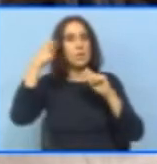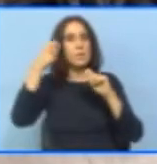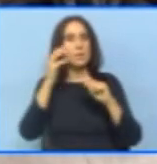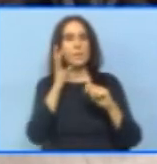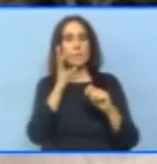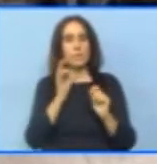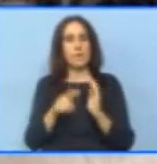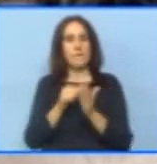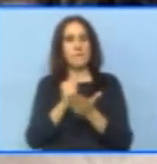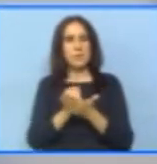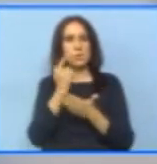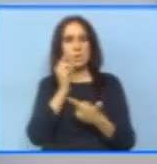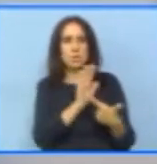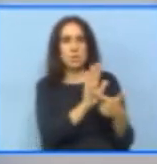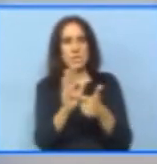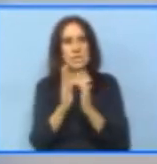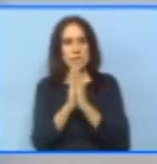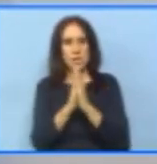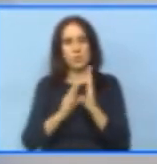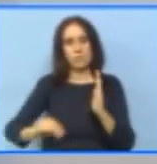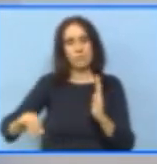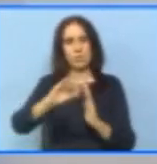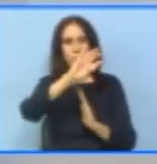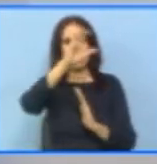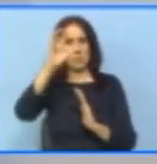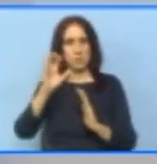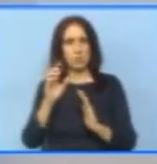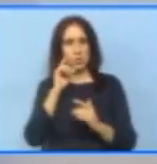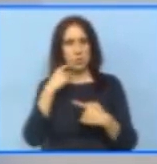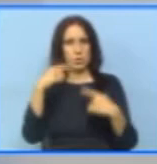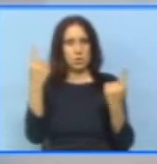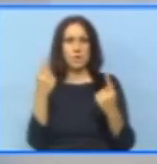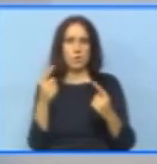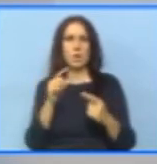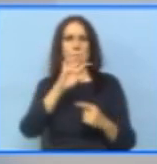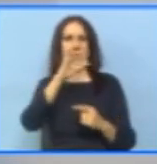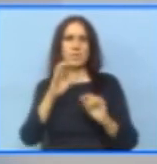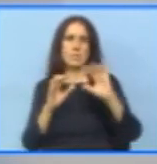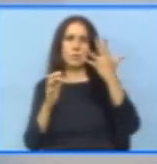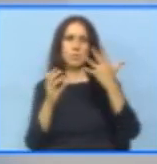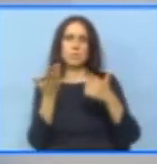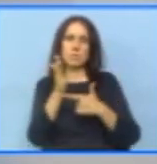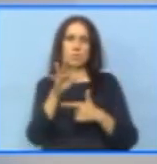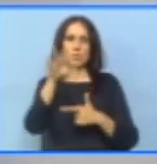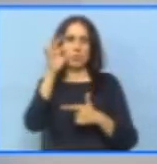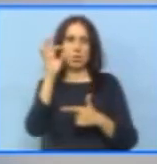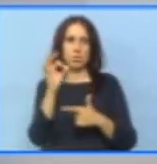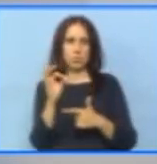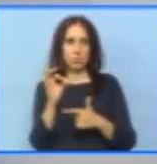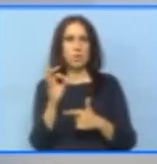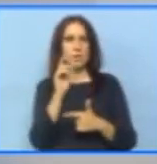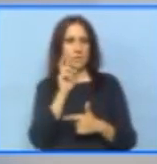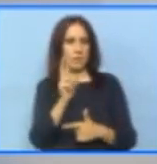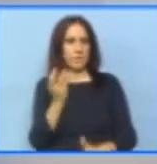procuram sempre dar a conhecer a situação da Igreja em determinados países. Neste caso foram 5 os países escolhidos que temos estado a